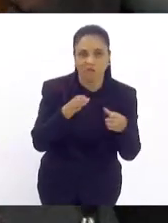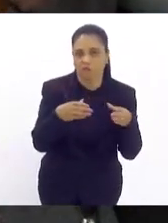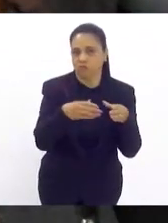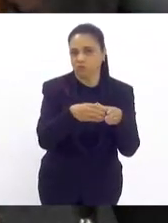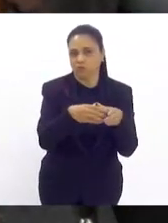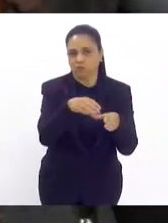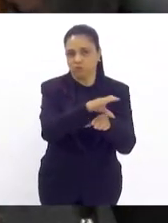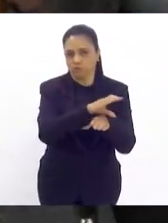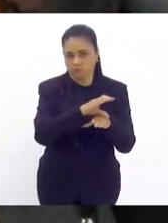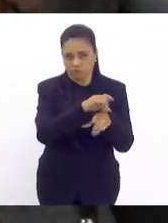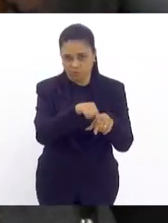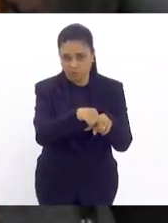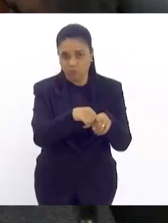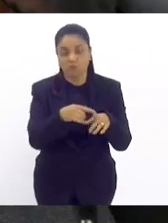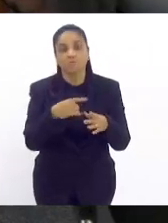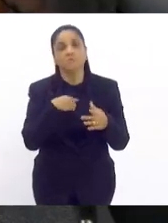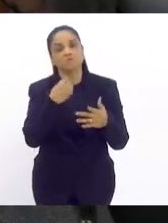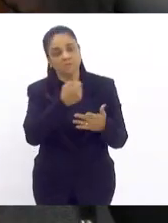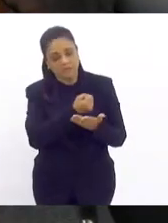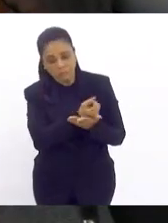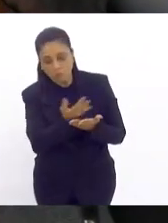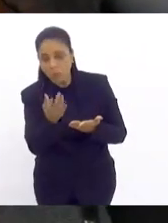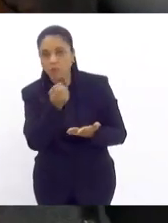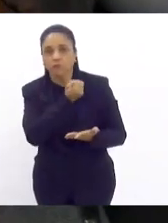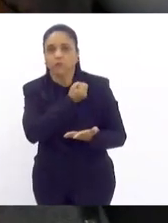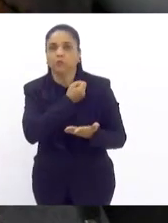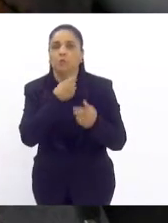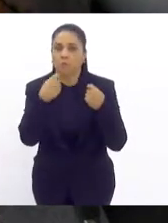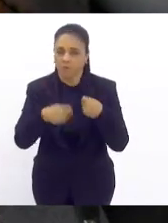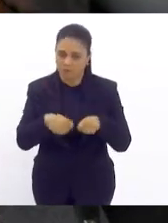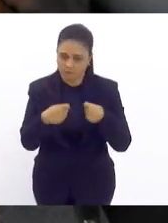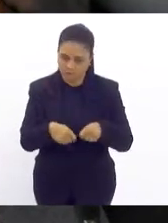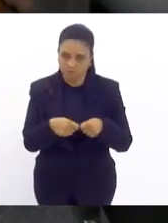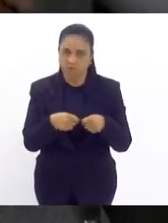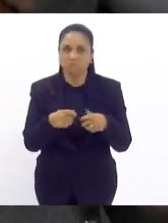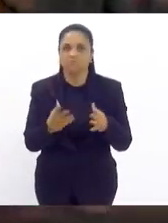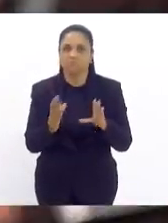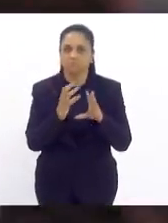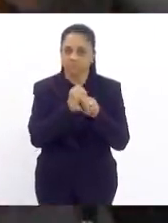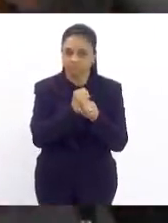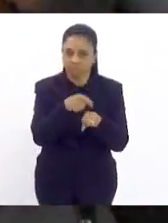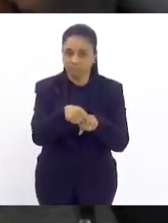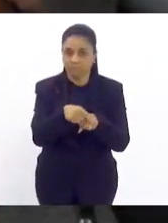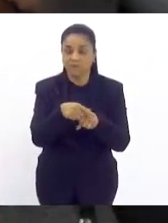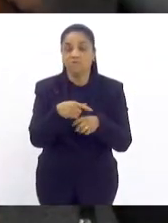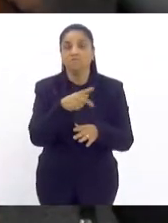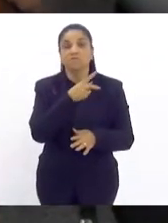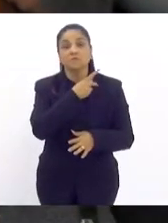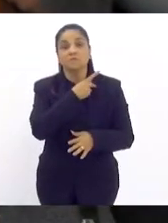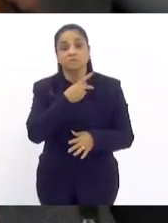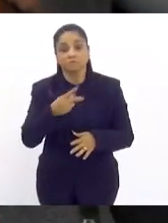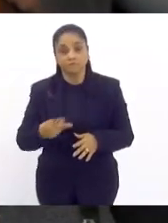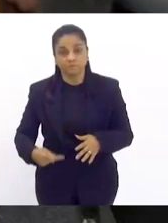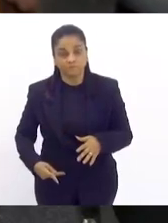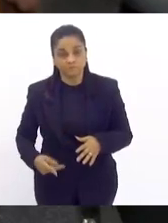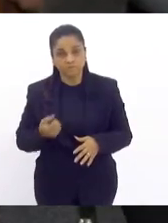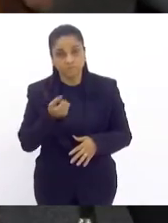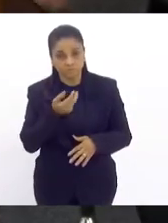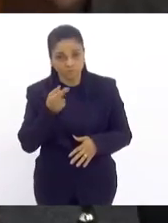precisa determinar um número e a gente precisa senhor presidente não menos importante